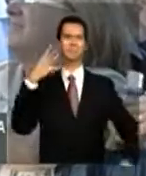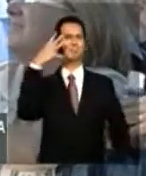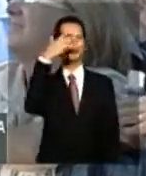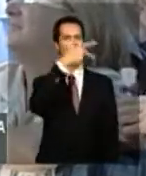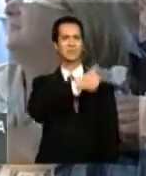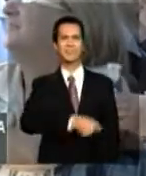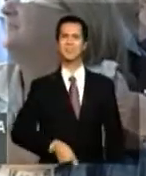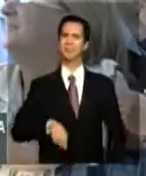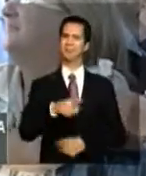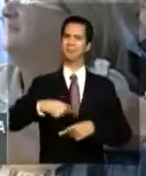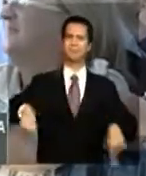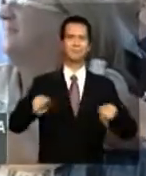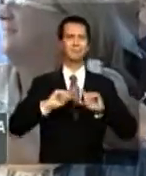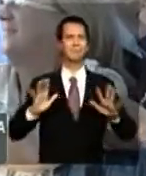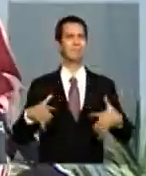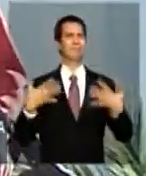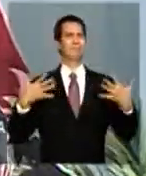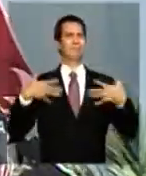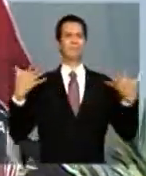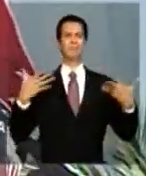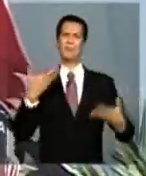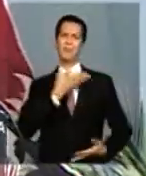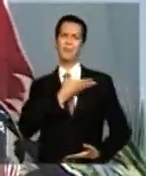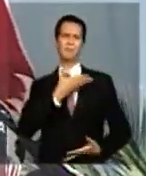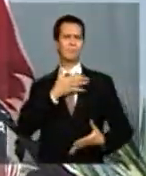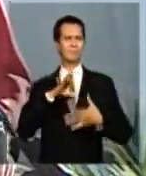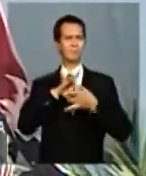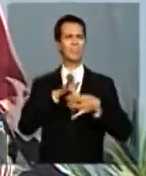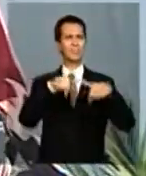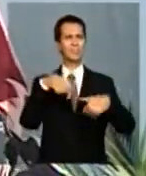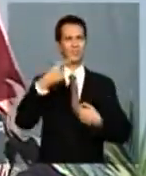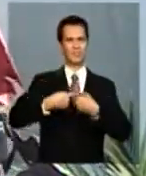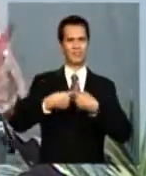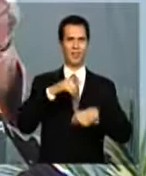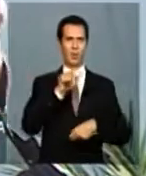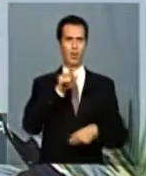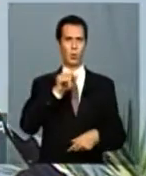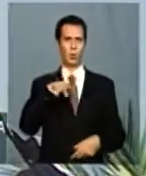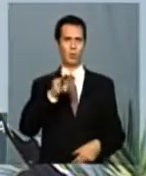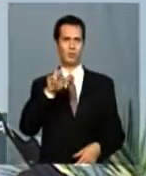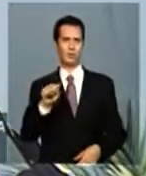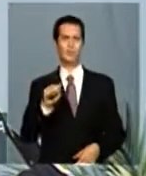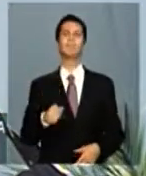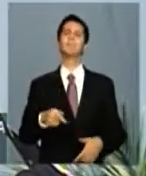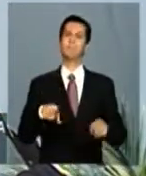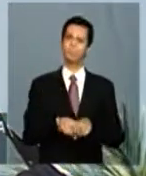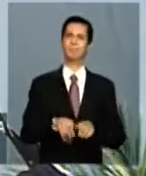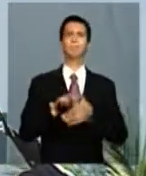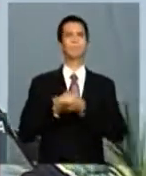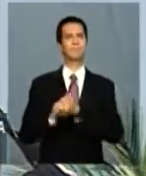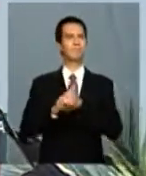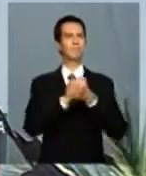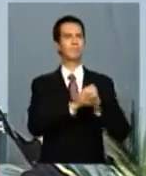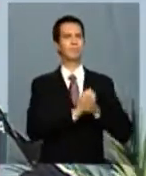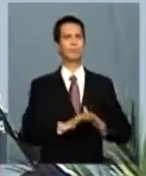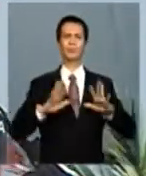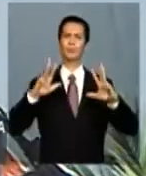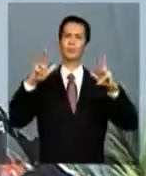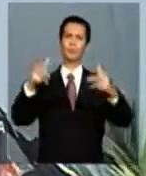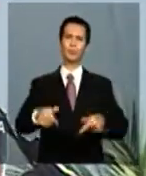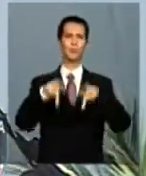esse povo caloroso e amigo aqui de Laguna. E cumprimentar todos os